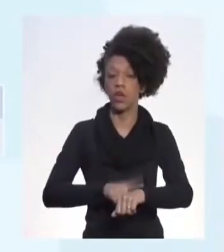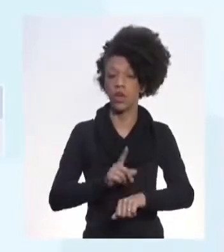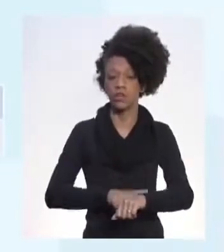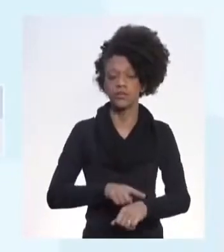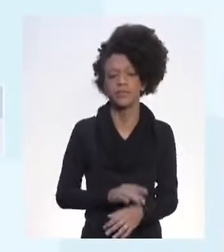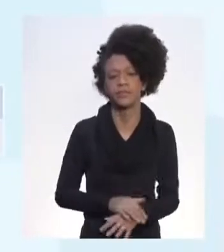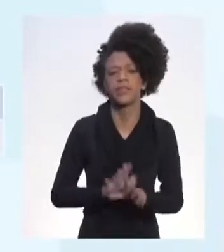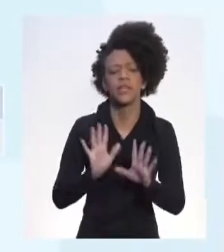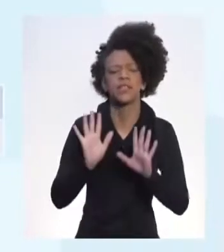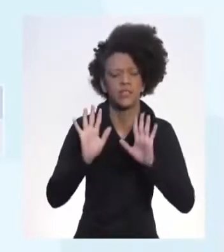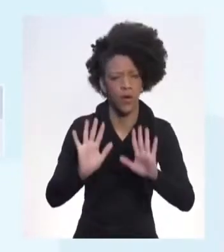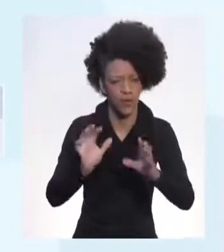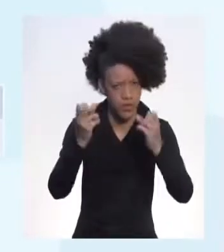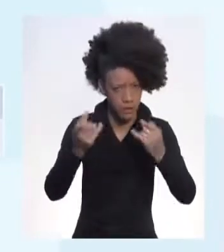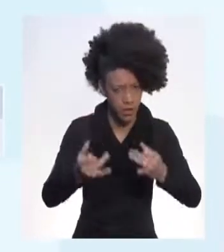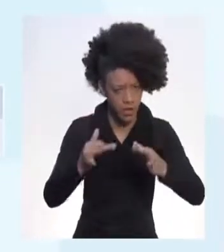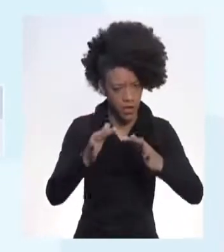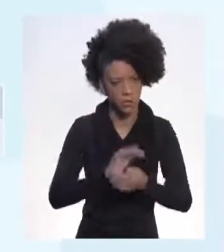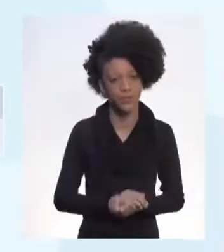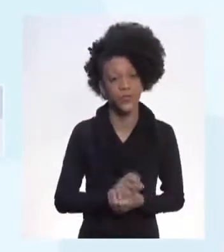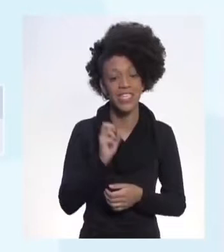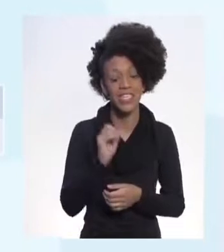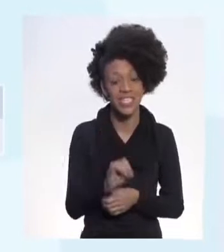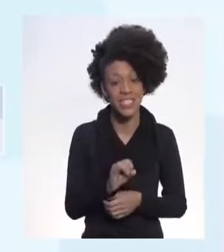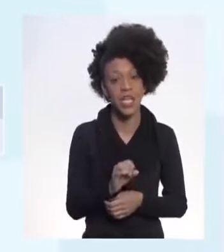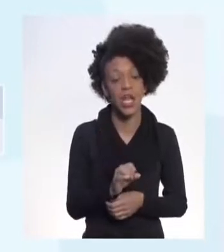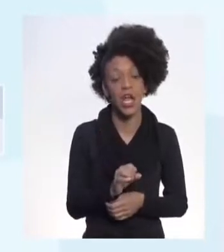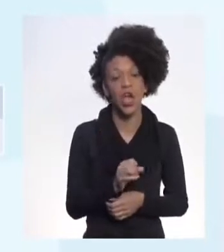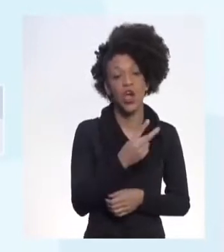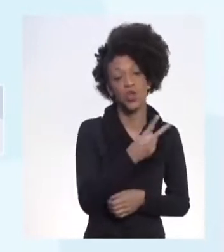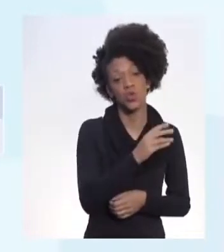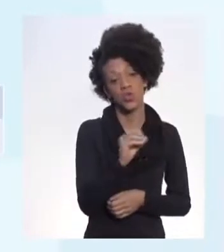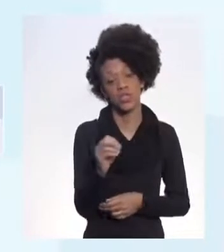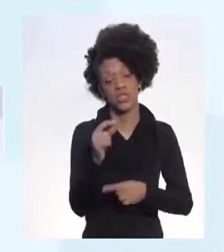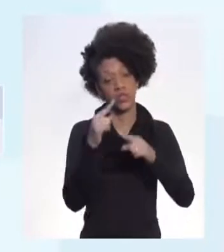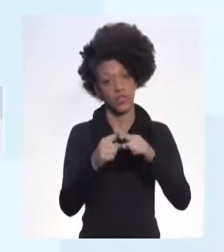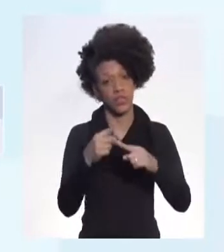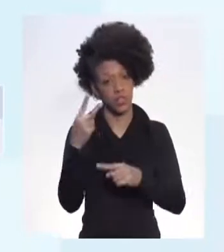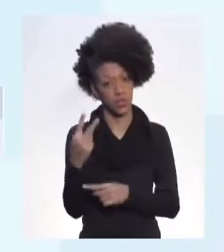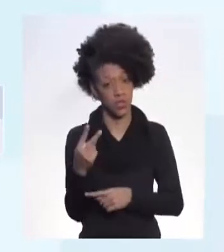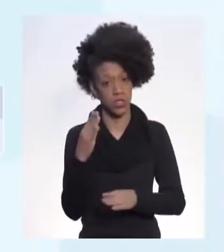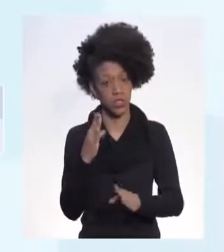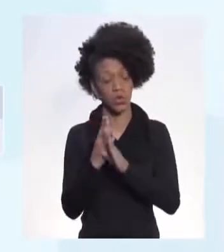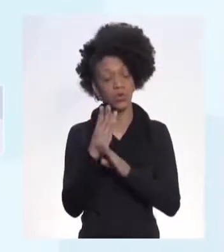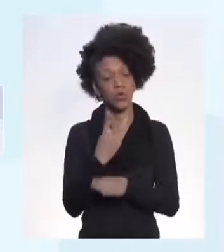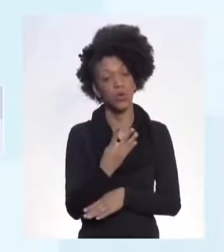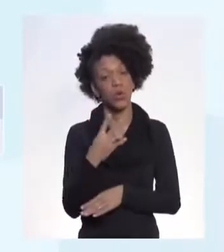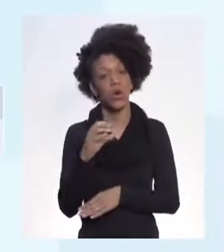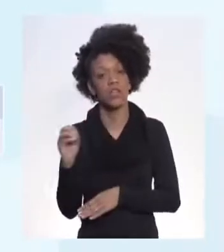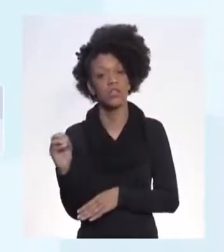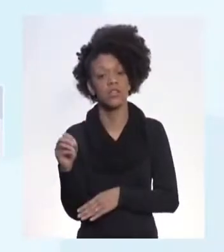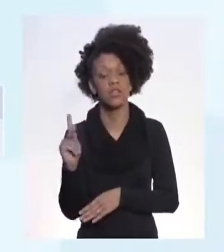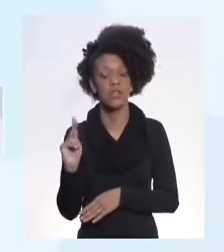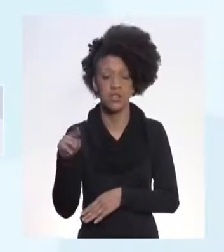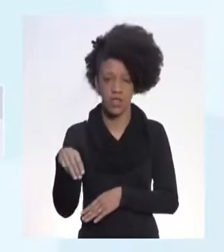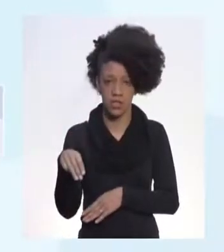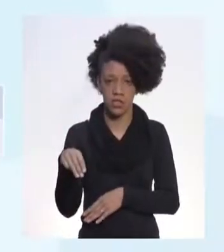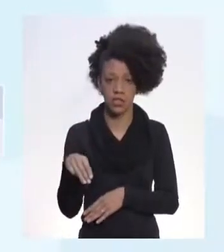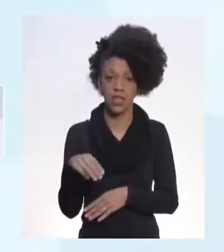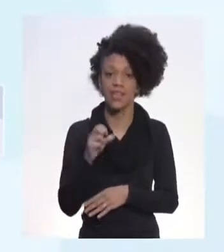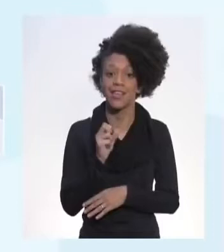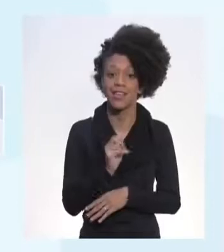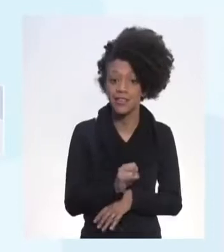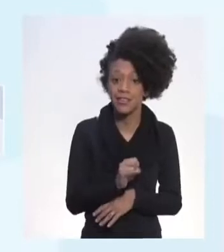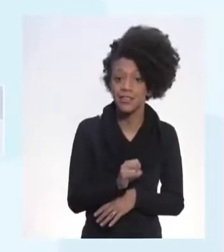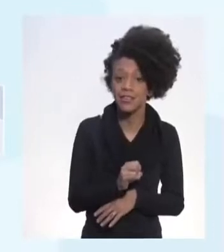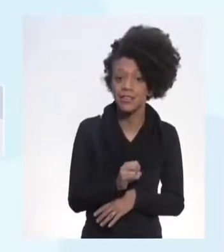multipliquei 200 por 2, eu encontrei 400. Se eu encontrei 2 vezes 2, eu